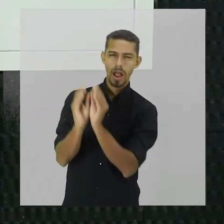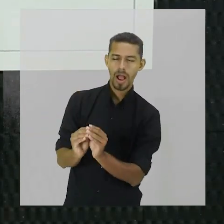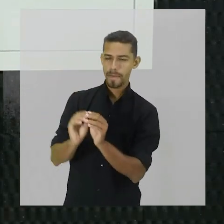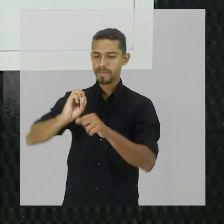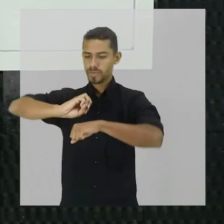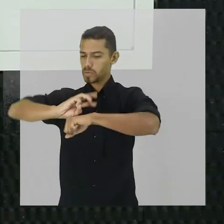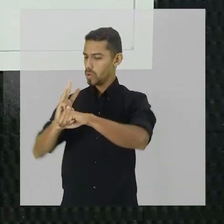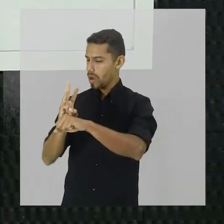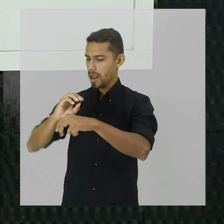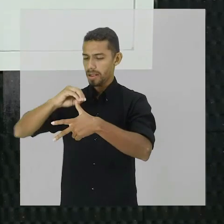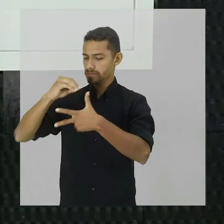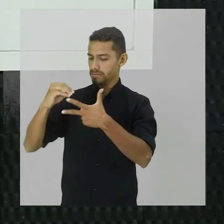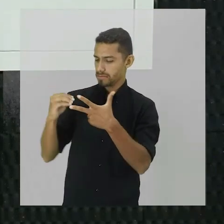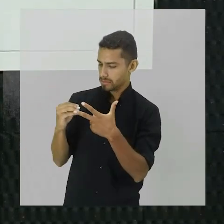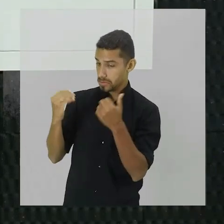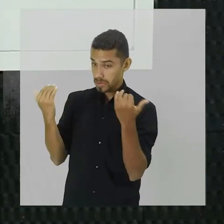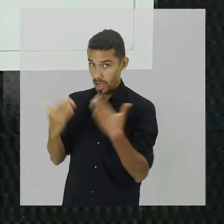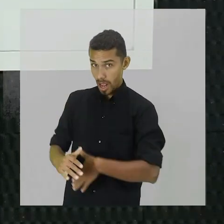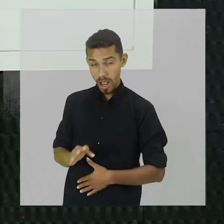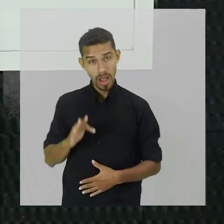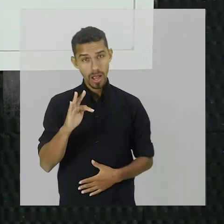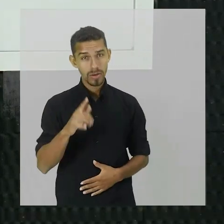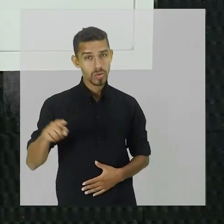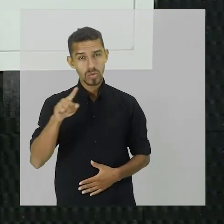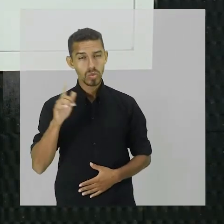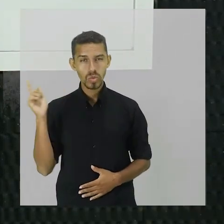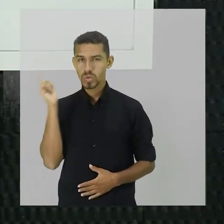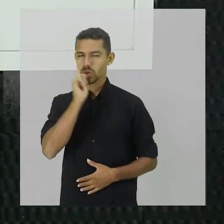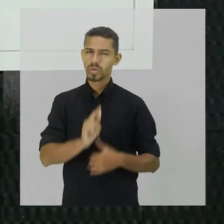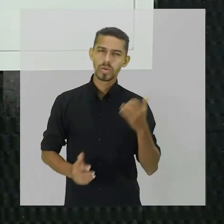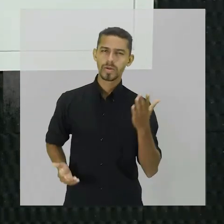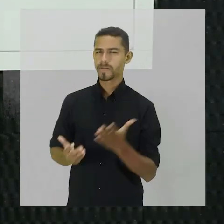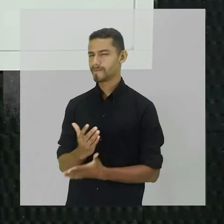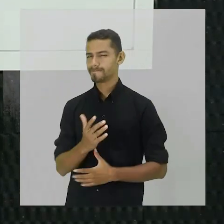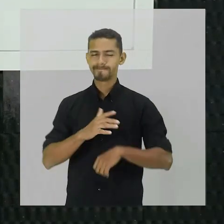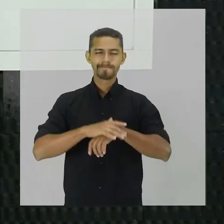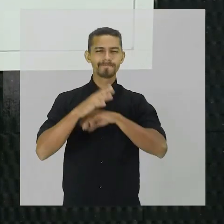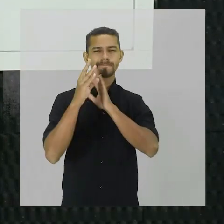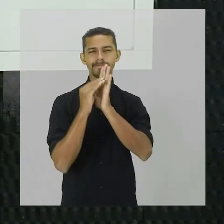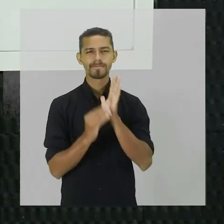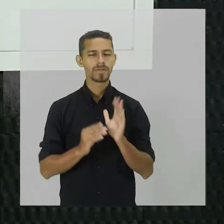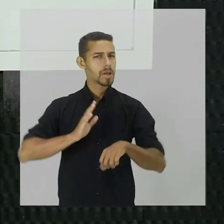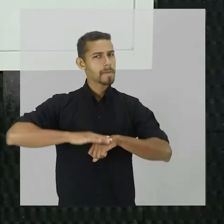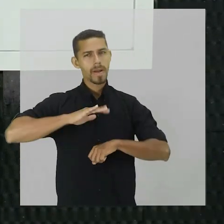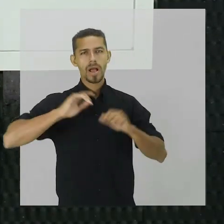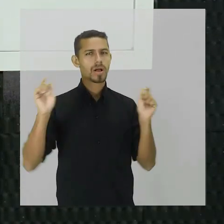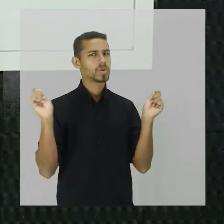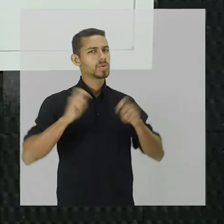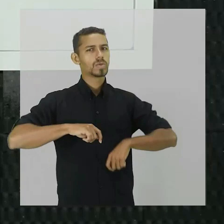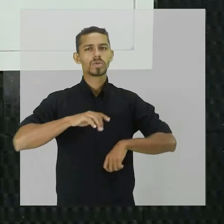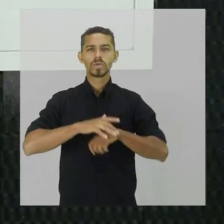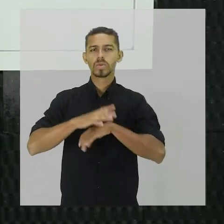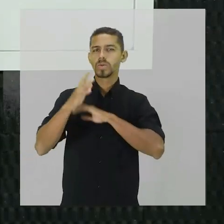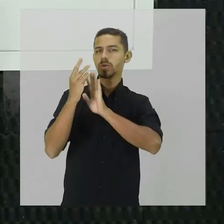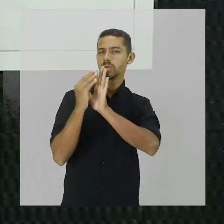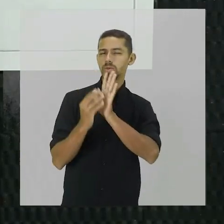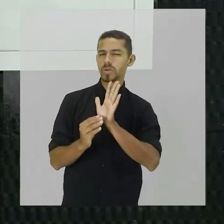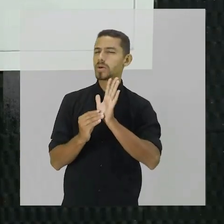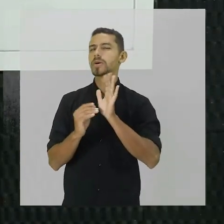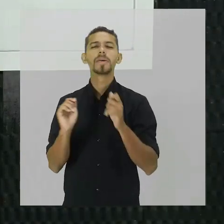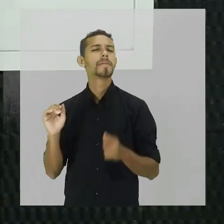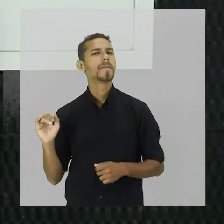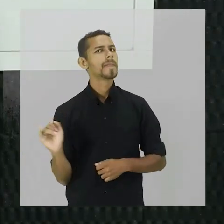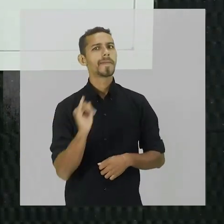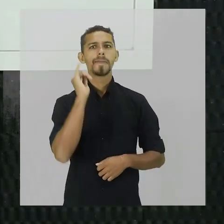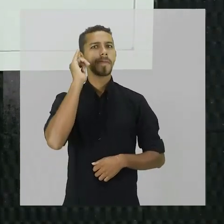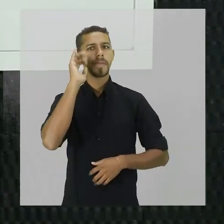o EMA, Enem, né, fazendo aquelas questões que mais caem, trabalhando aqueles conteúdos que são mais relevantes.